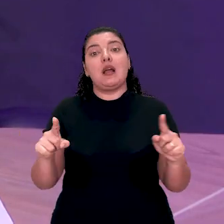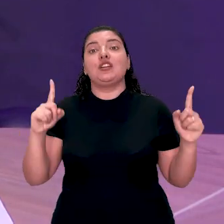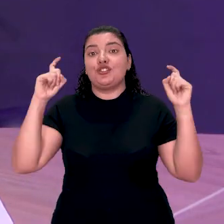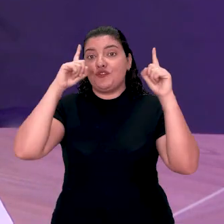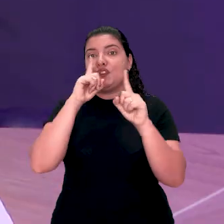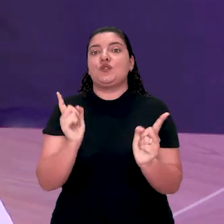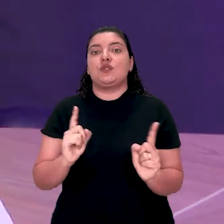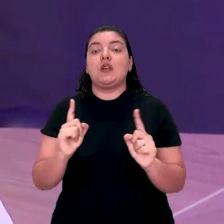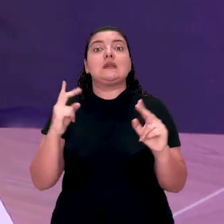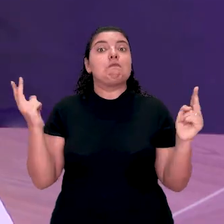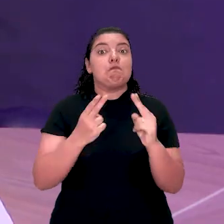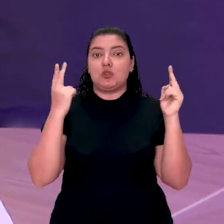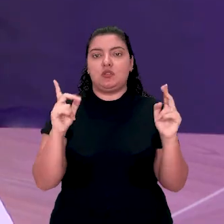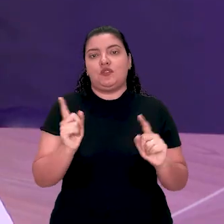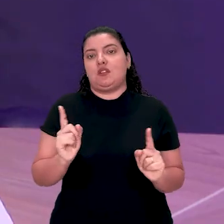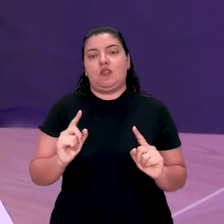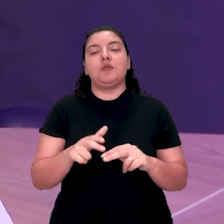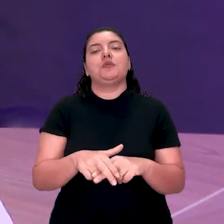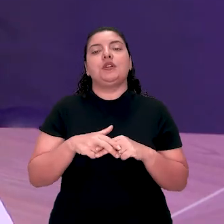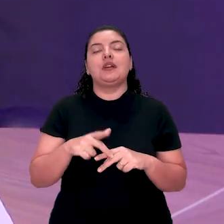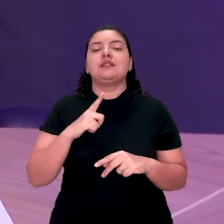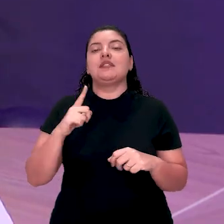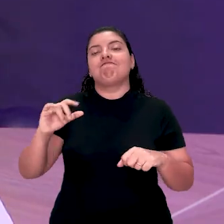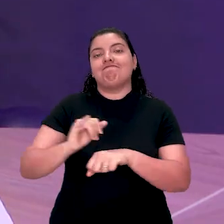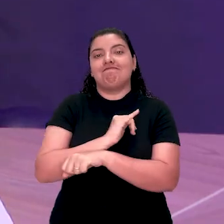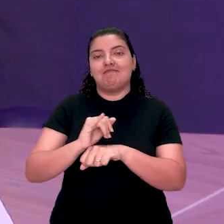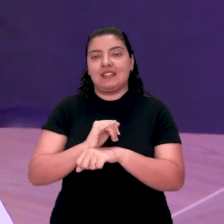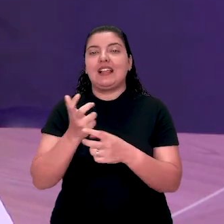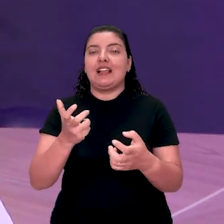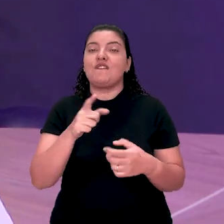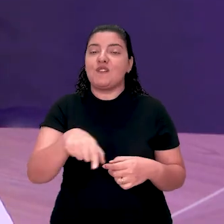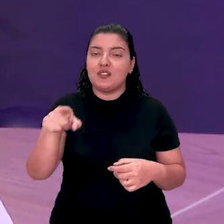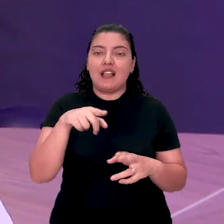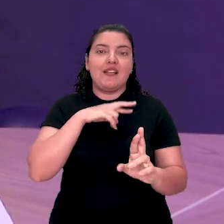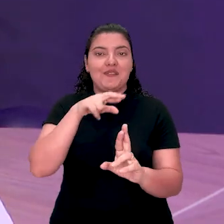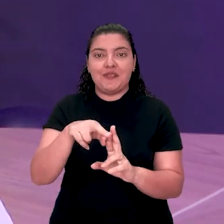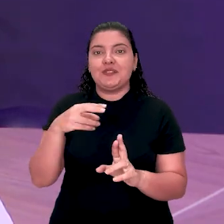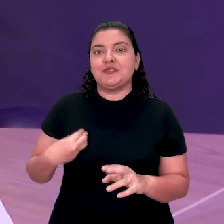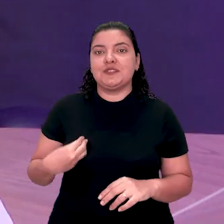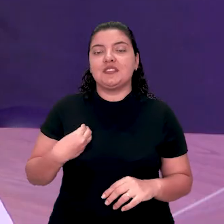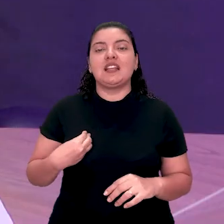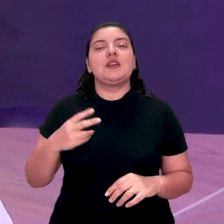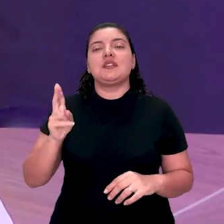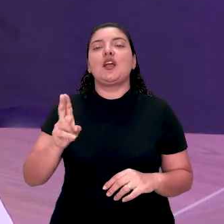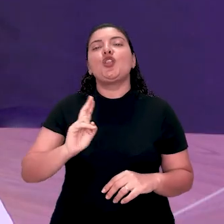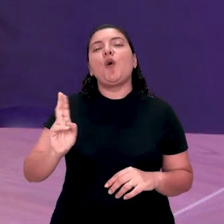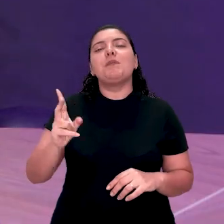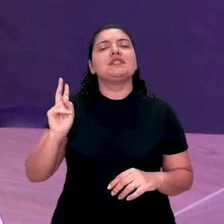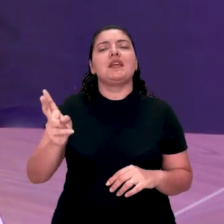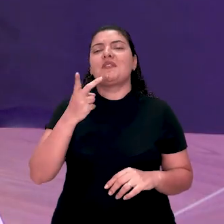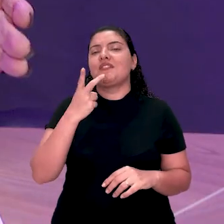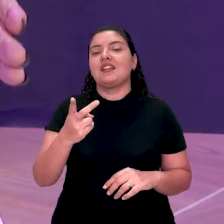difícil também não. Impossível também não. Você deu um jeitinho. E a gente quer muito que você seja referência. Sempre eu falo teu nome toda hora,